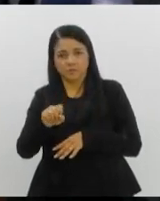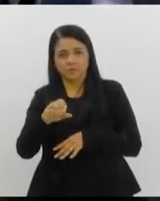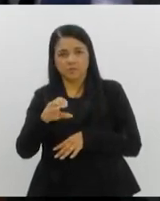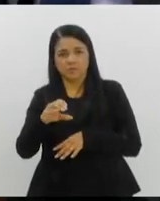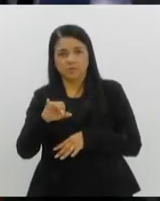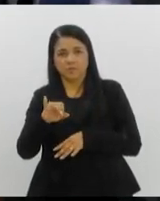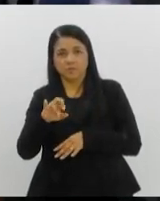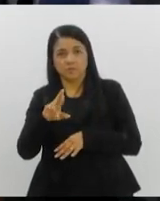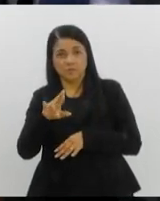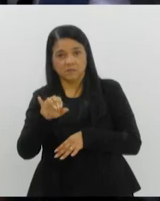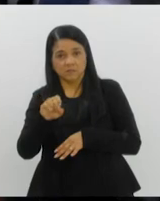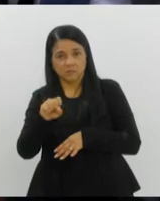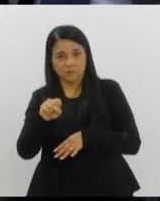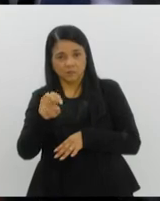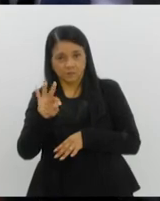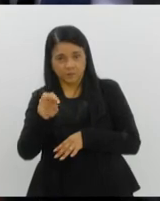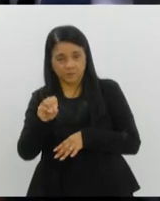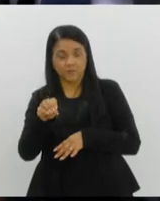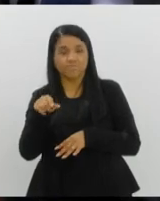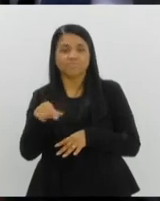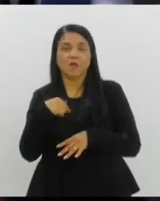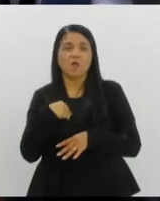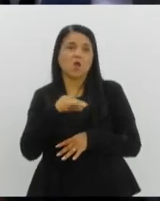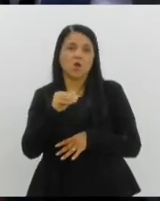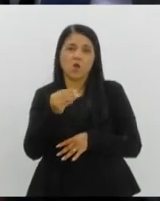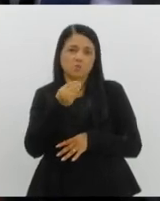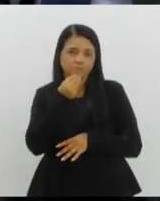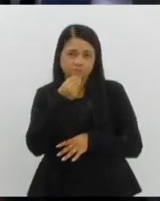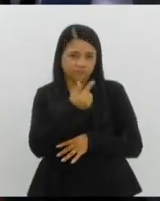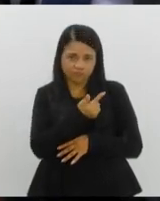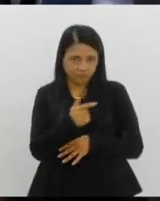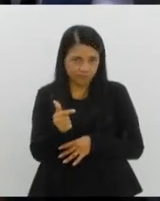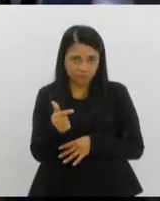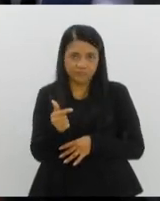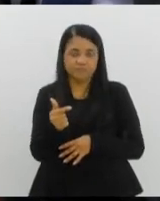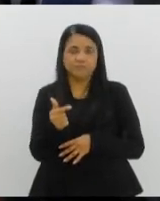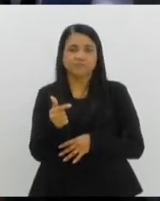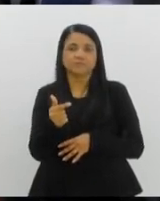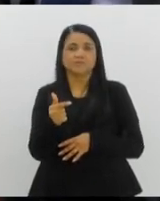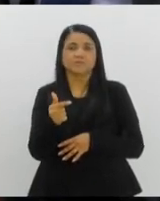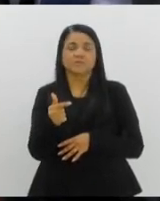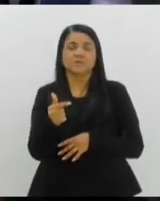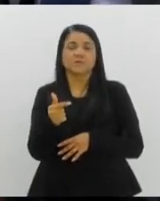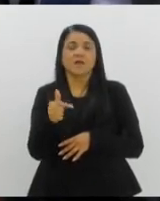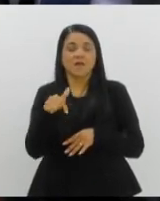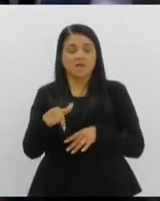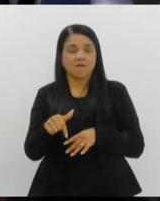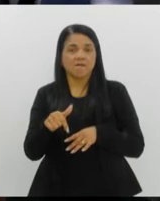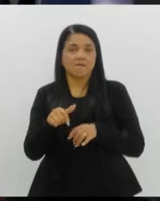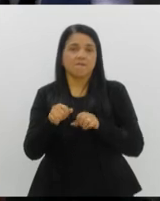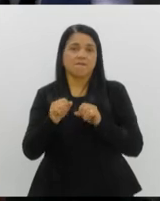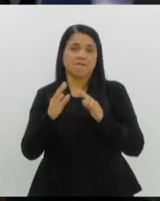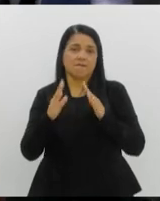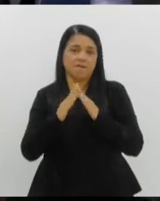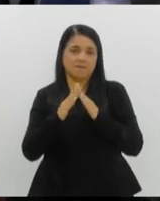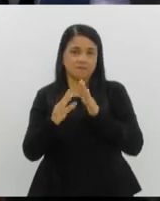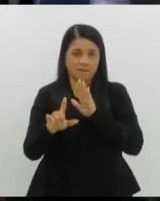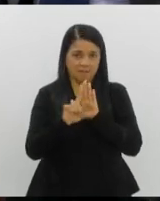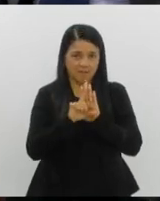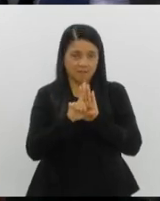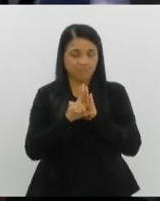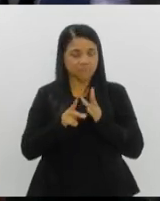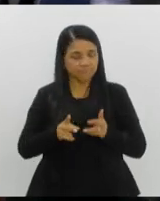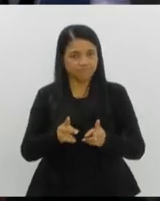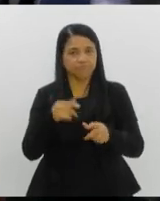a oportunidade ainda, de forma a casa funcionando plenamente, poder pedir. Eu